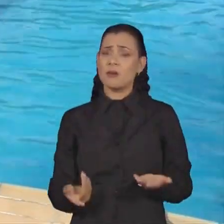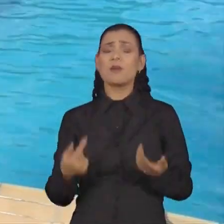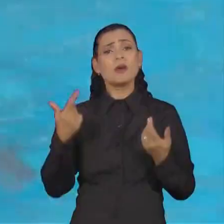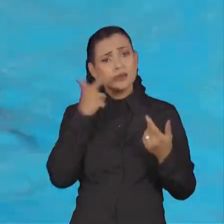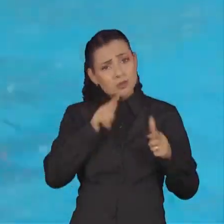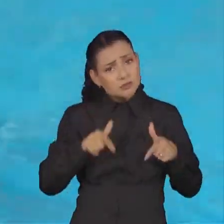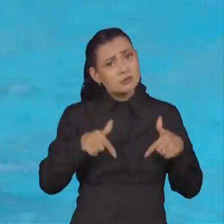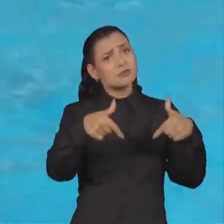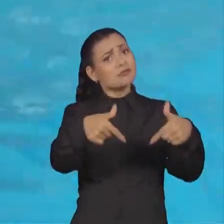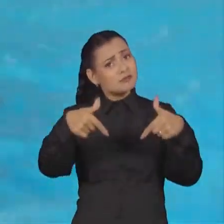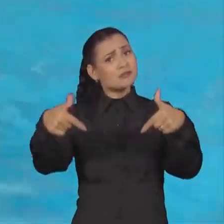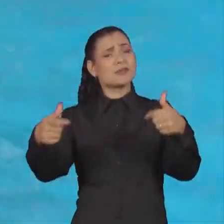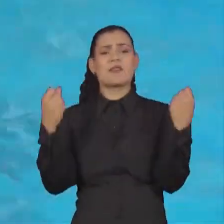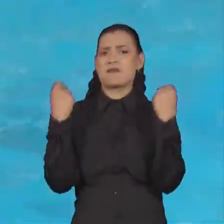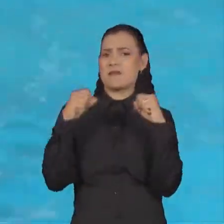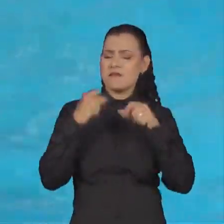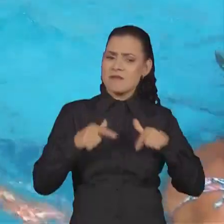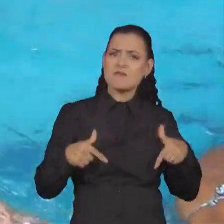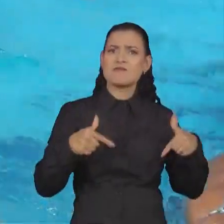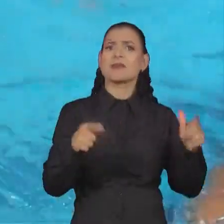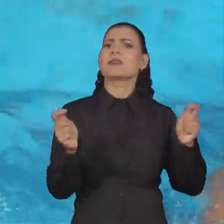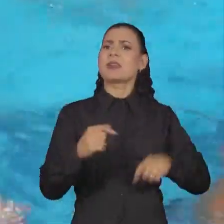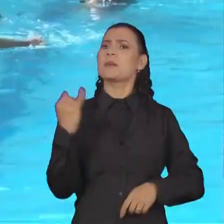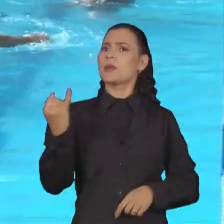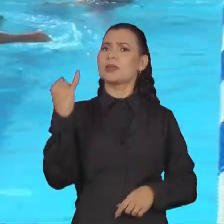está fazendo alguma coisa, né?